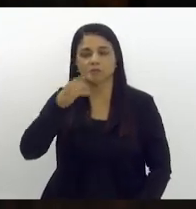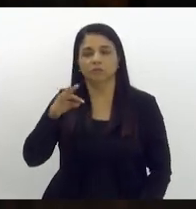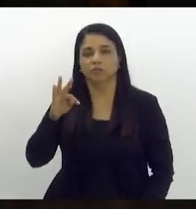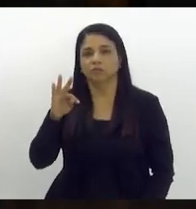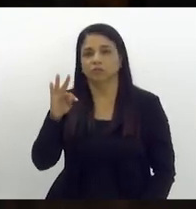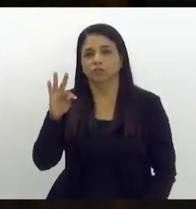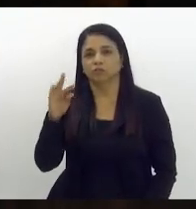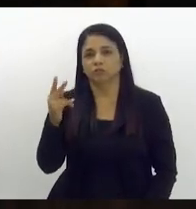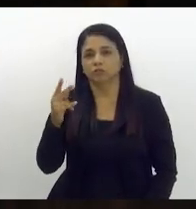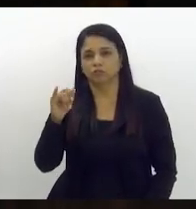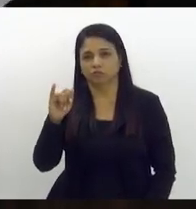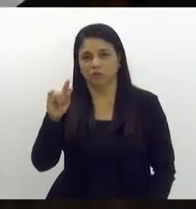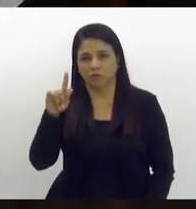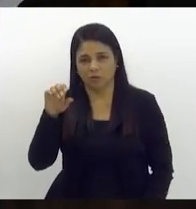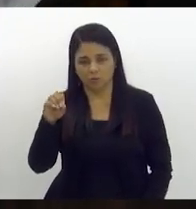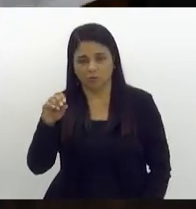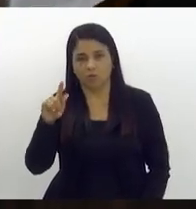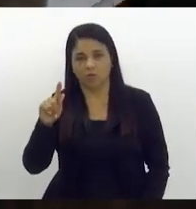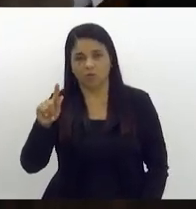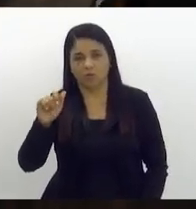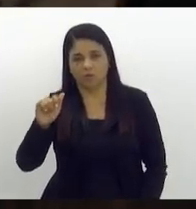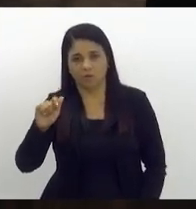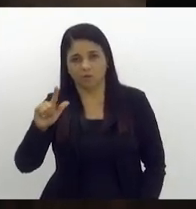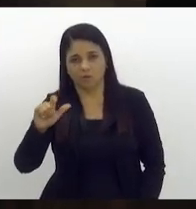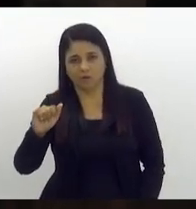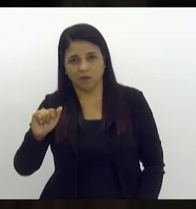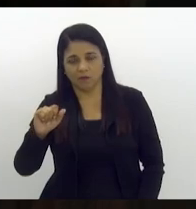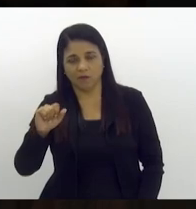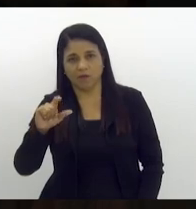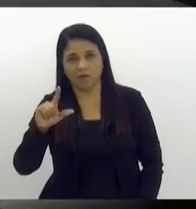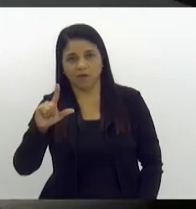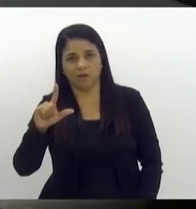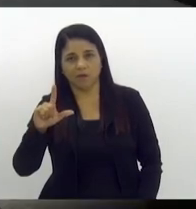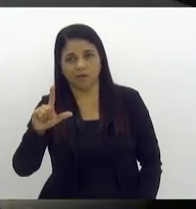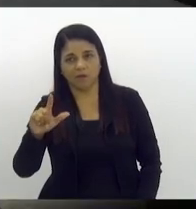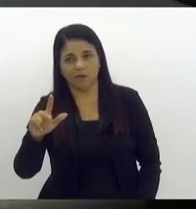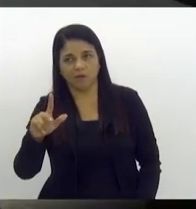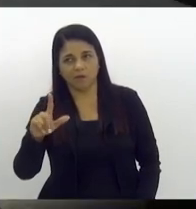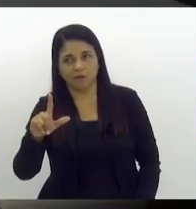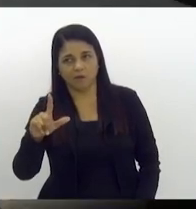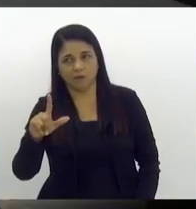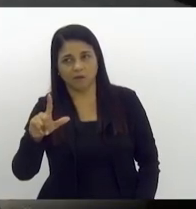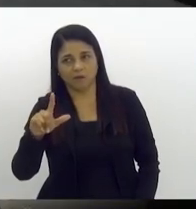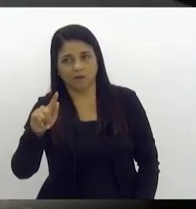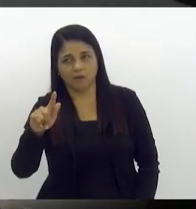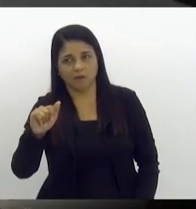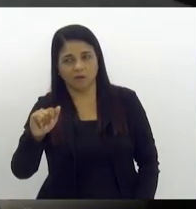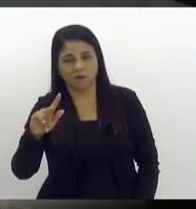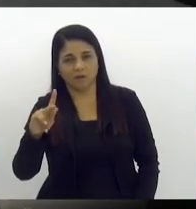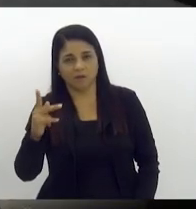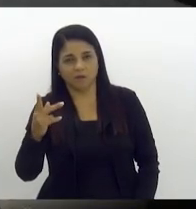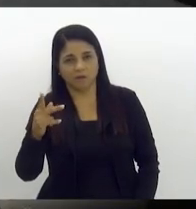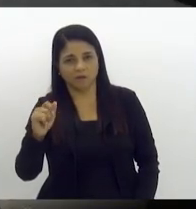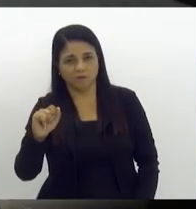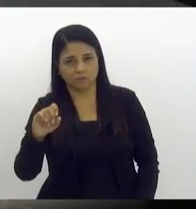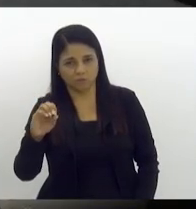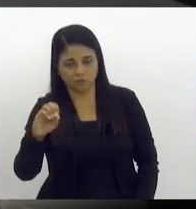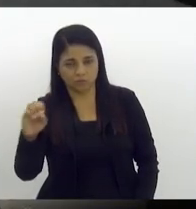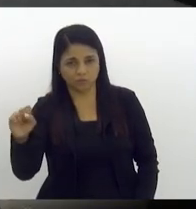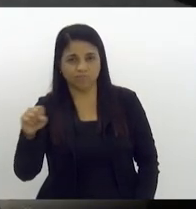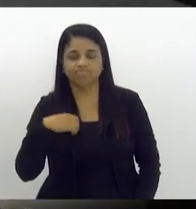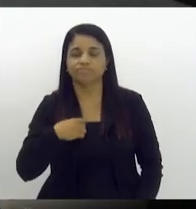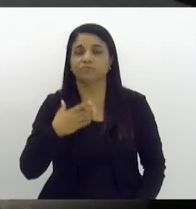Gagliasso. Ah, que está presente, eu não tinha visto. Rapidinho. Então, por favor, o senhor dispõe de 10 minutos. Obrigado,